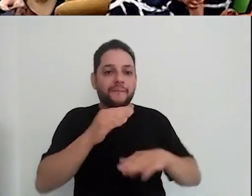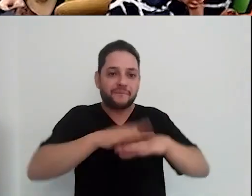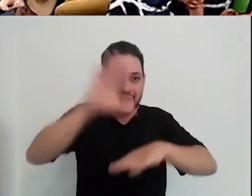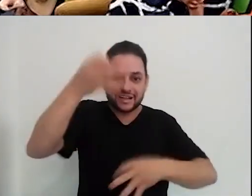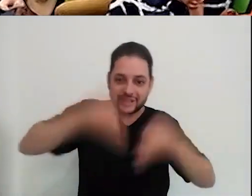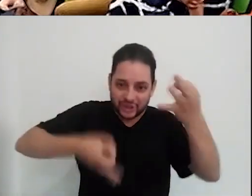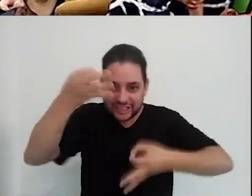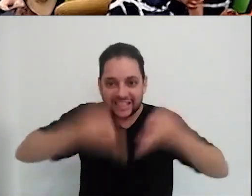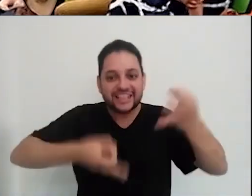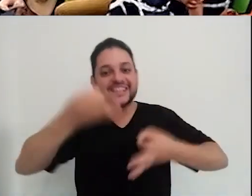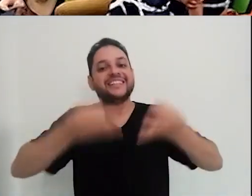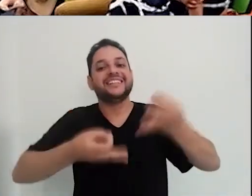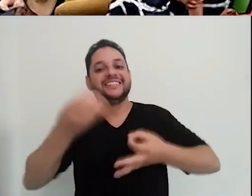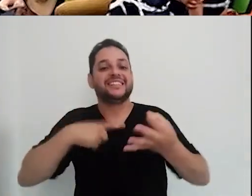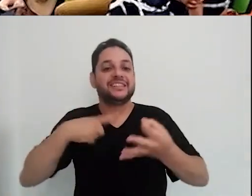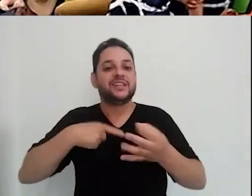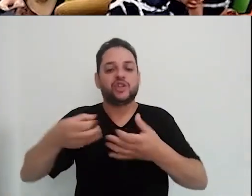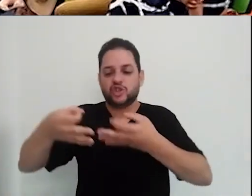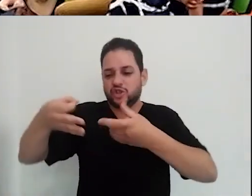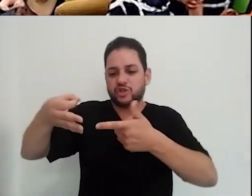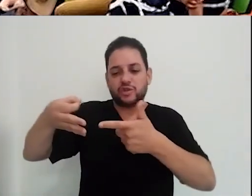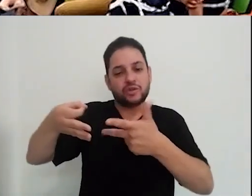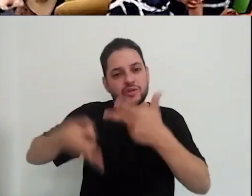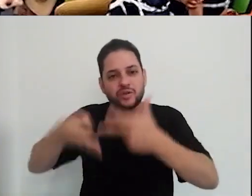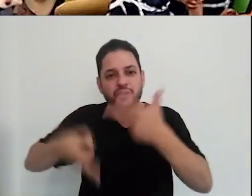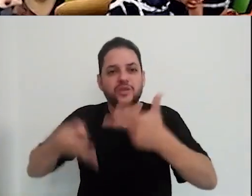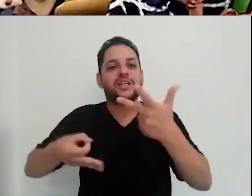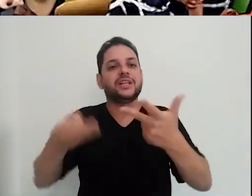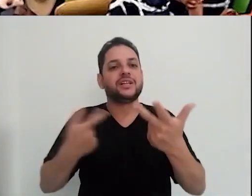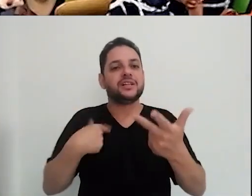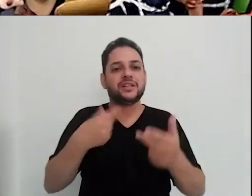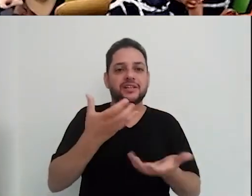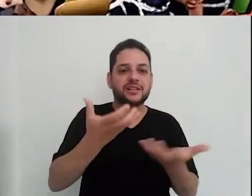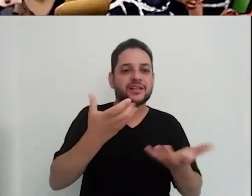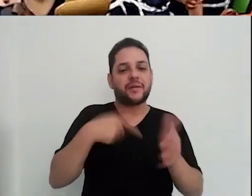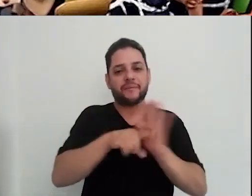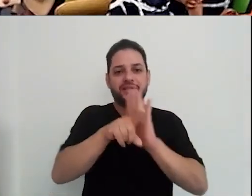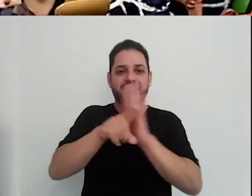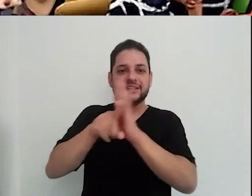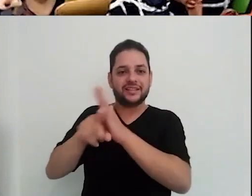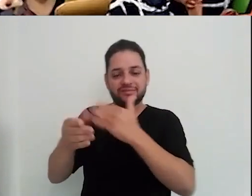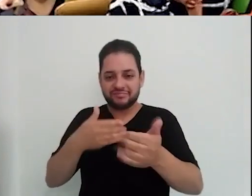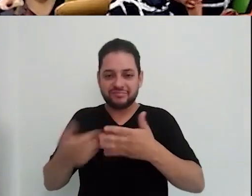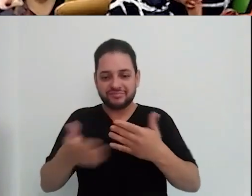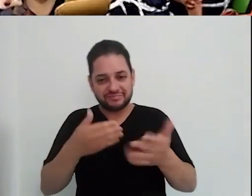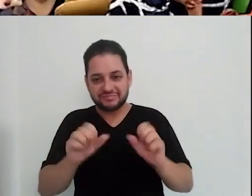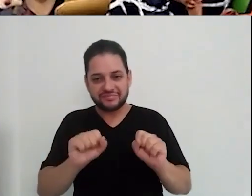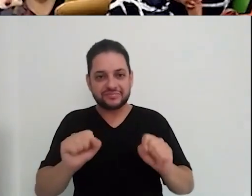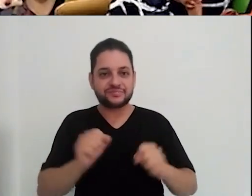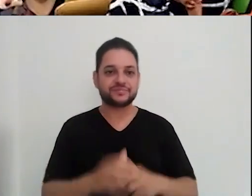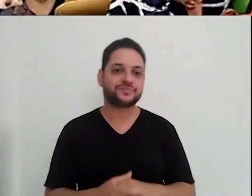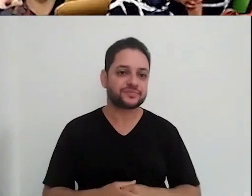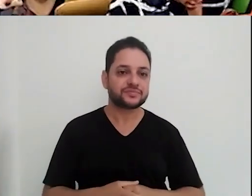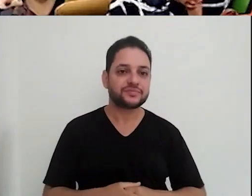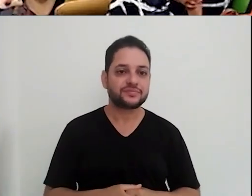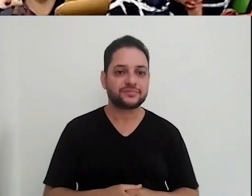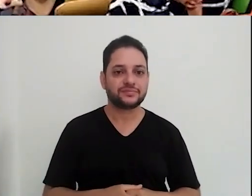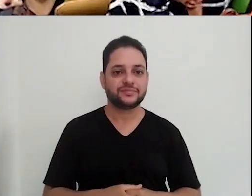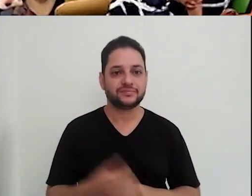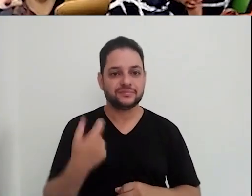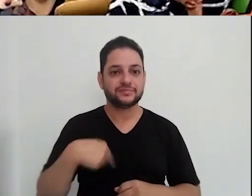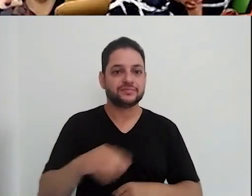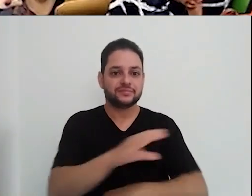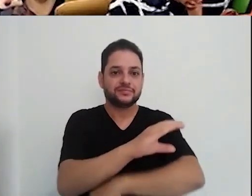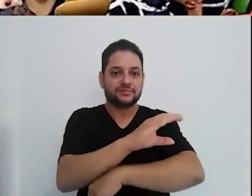judiciário, do que você quiser, se você quiser fazer qualquer pesquisa. A gente eu sou coordenadora